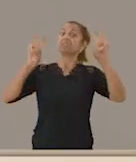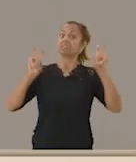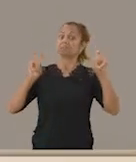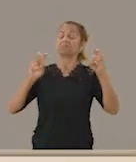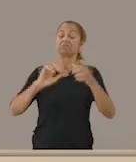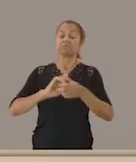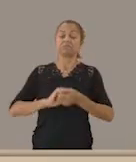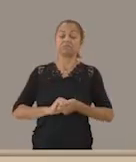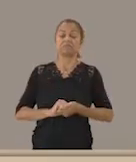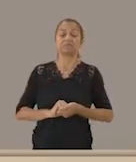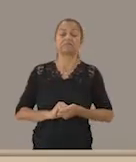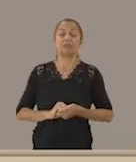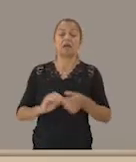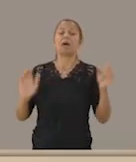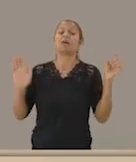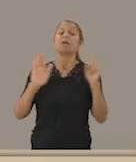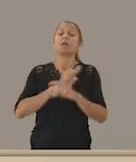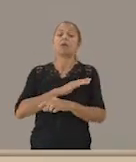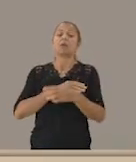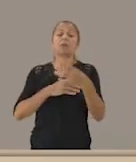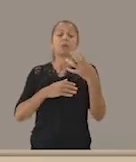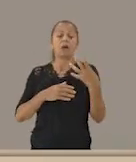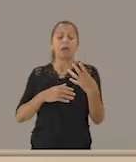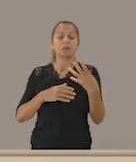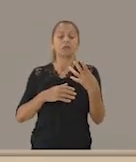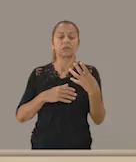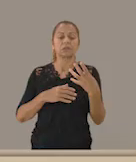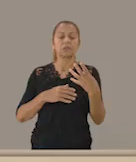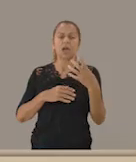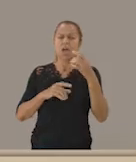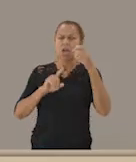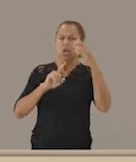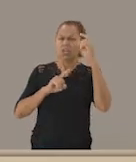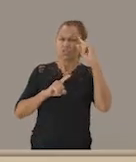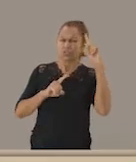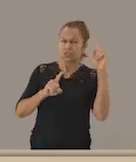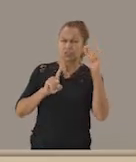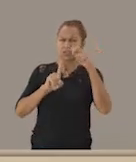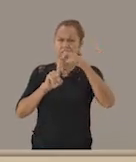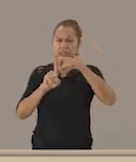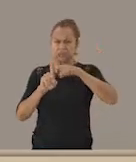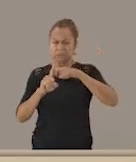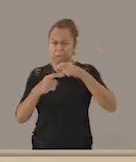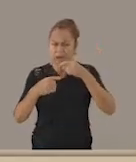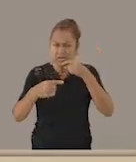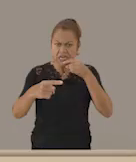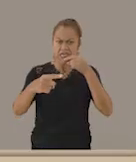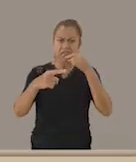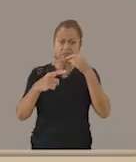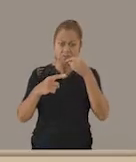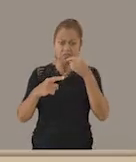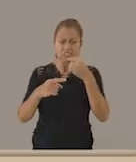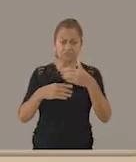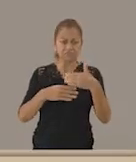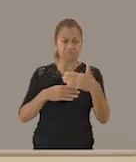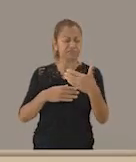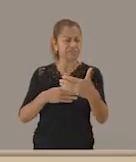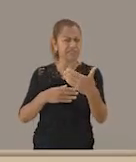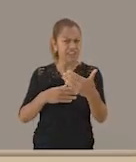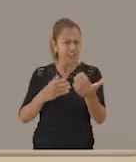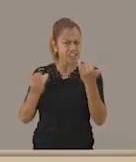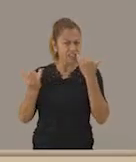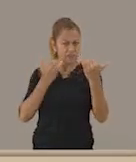4. Nos próximos dias, semanas e meses, as informações contidas ainda